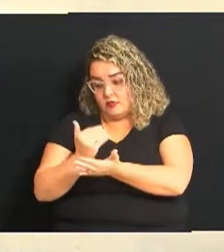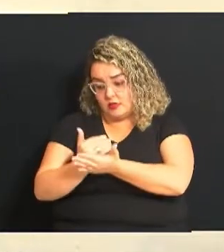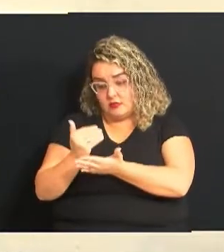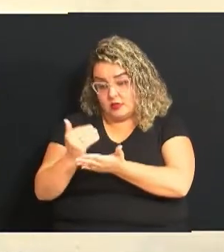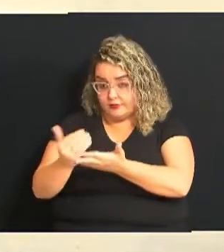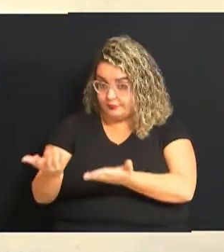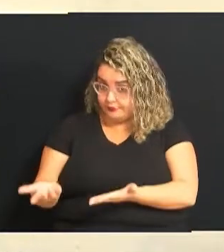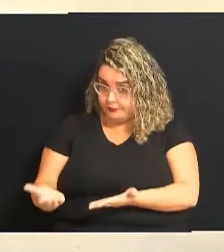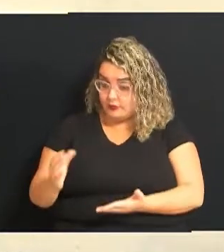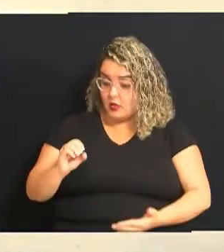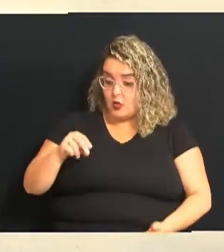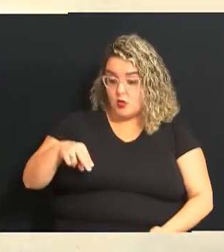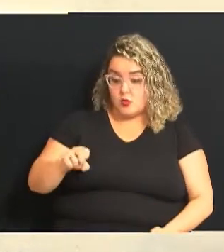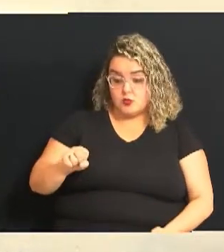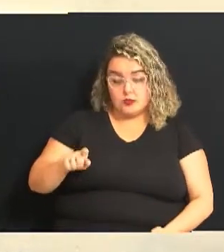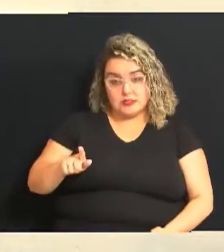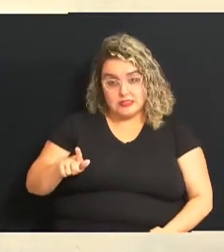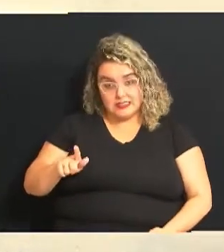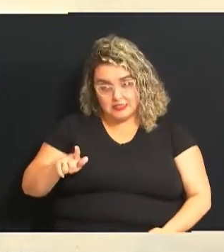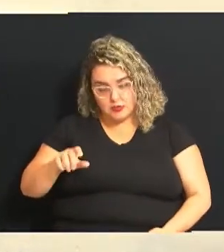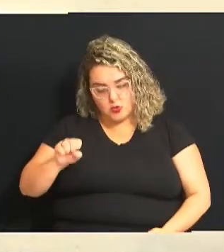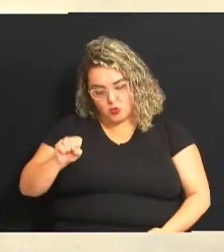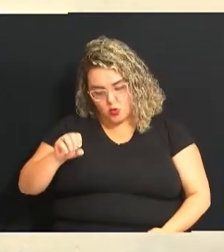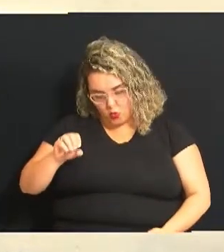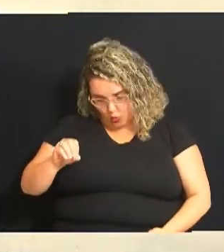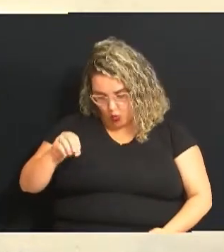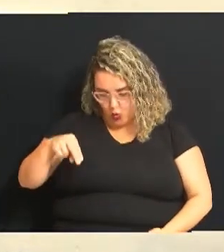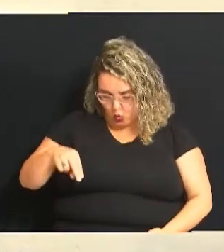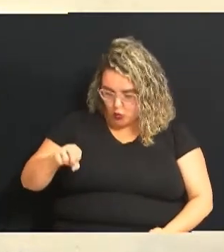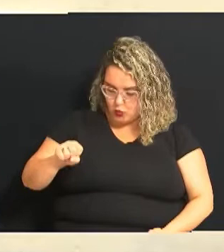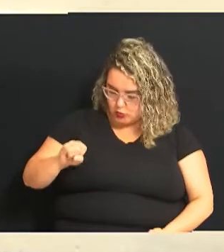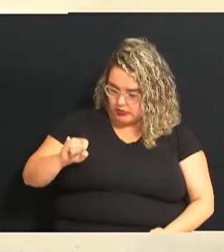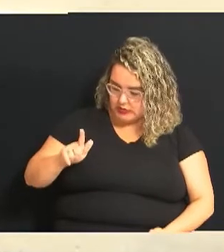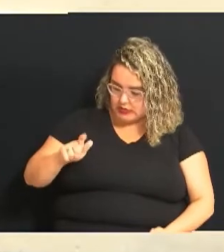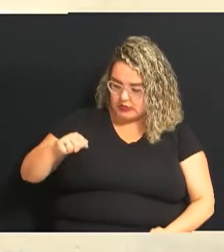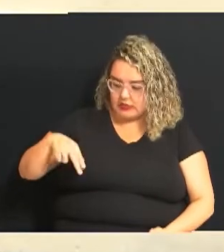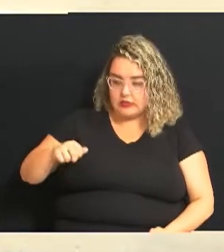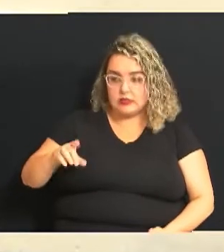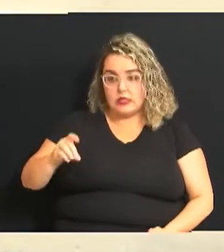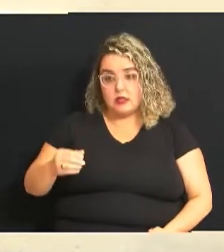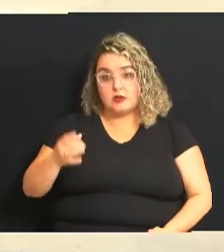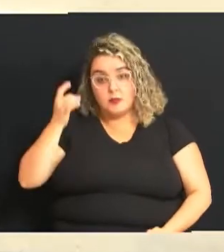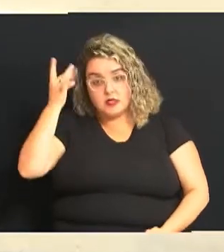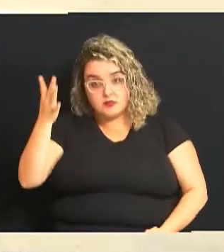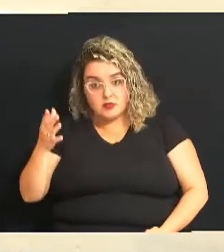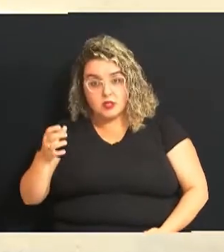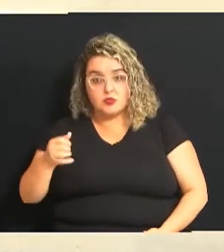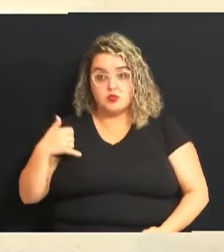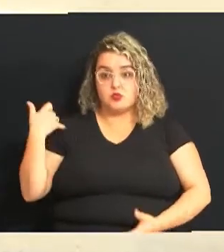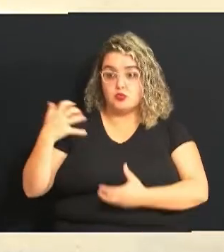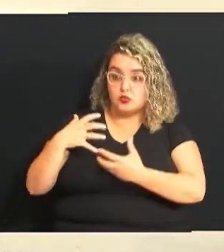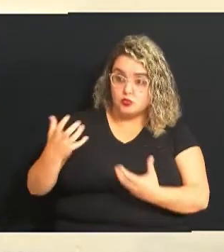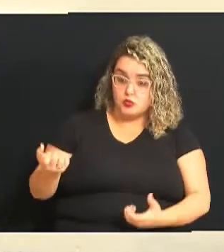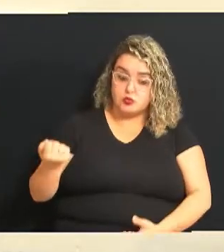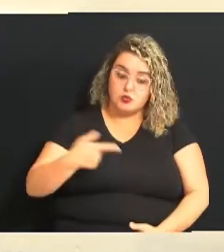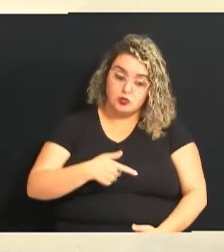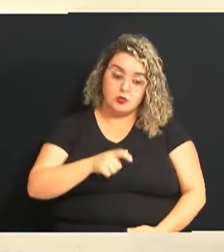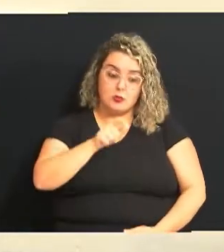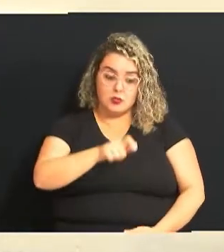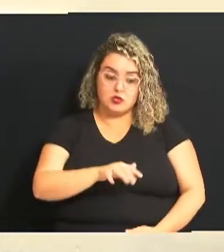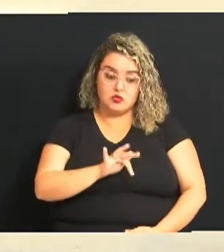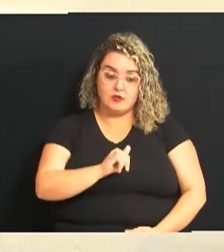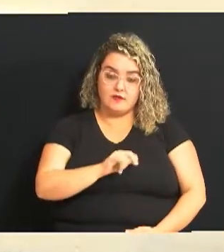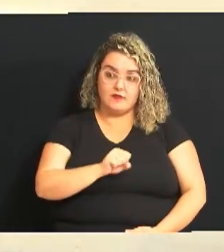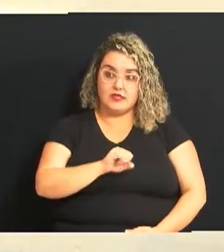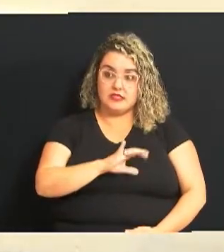né, consignados, porque é muito mais fácil do que uma pessoa física está fazendo, é descontado diretamente da aposentadoria. Então,